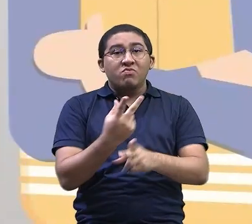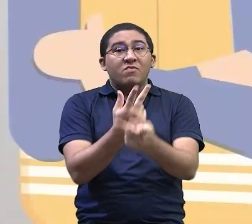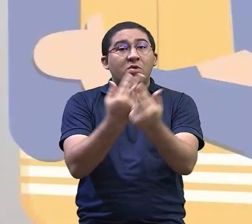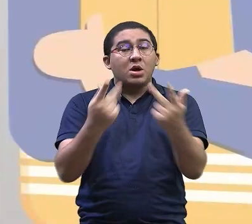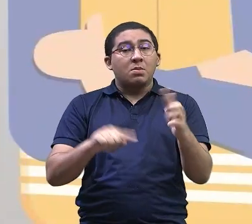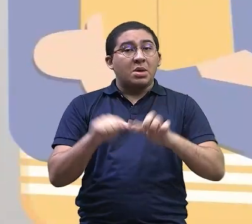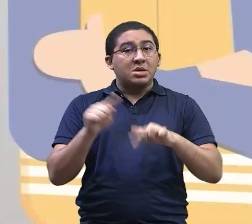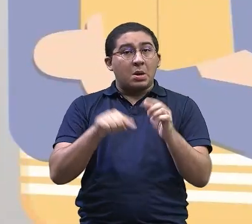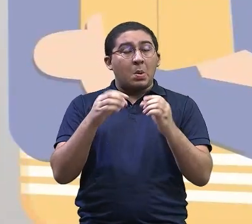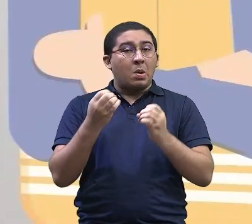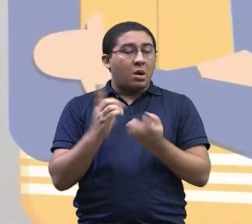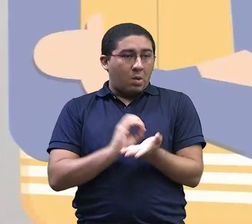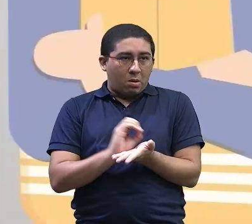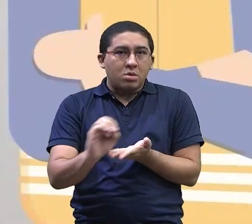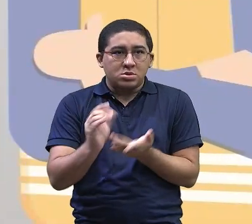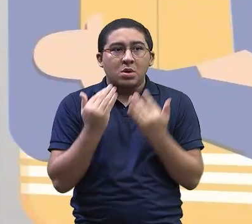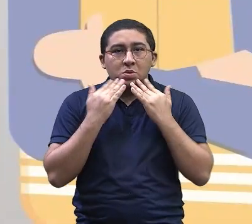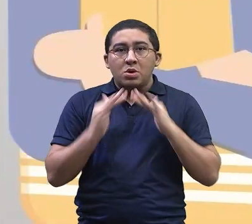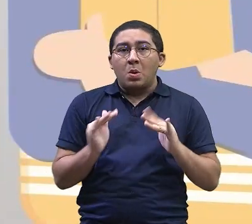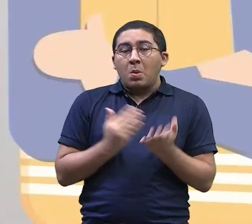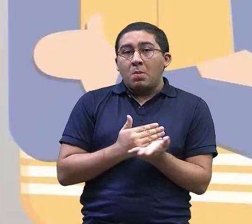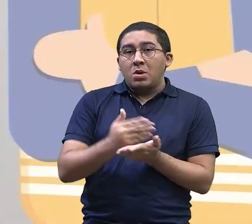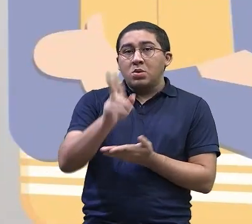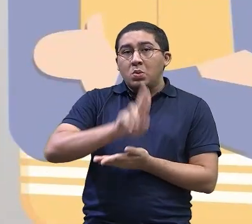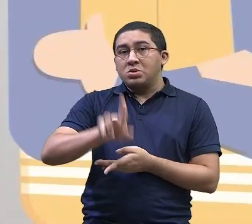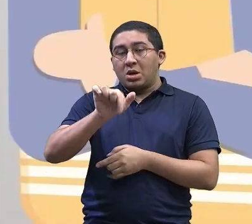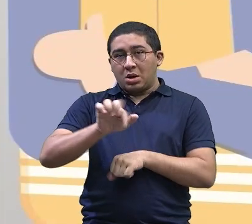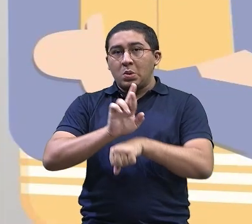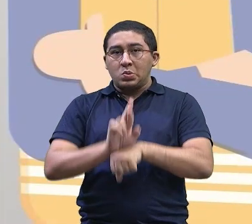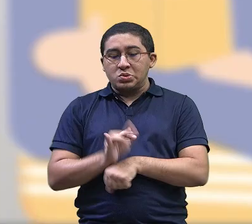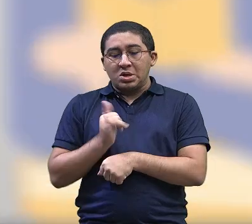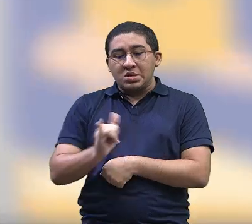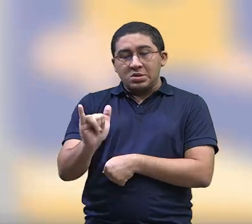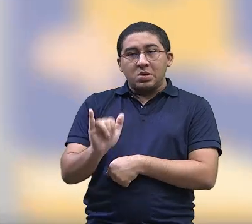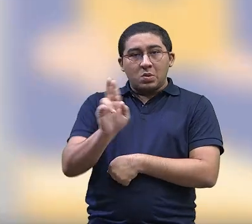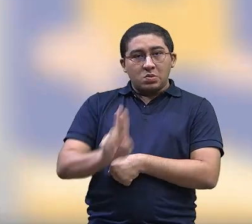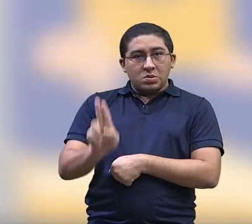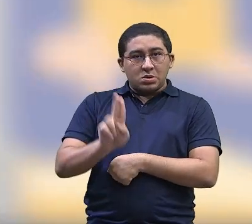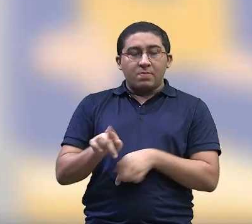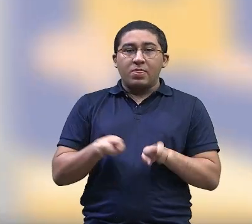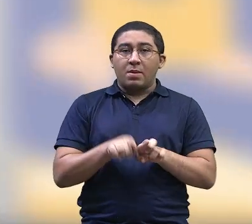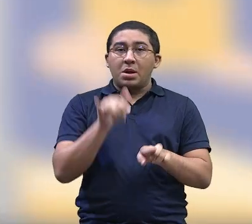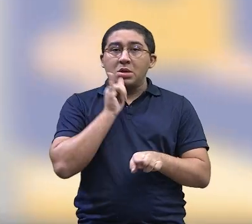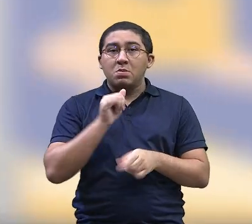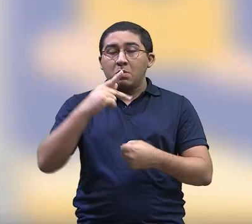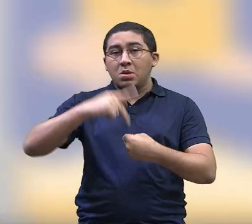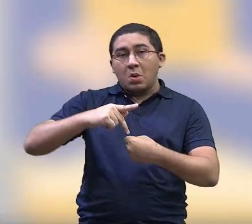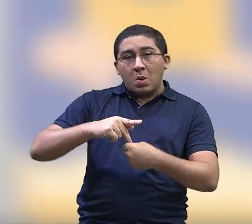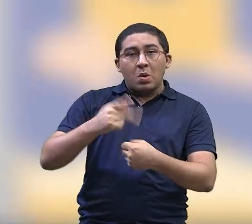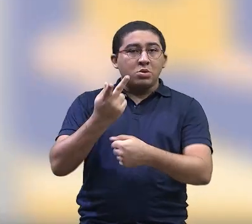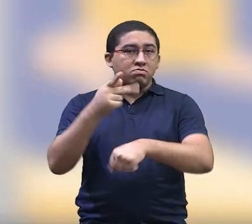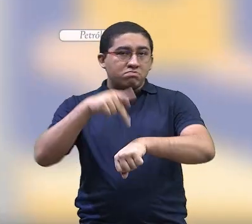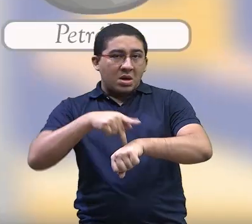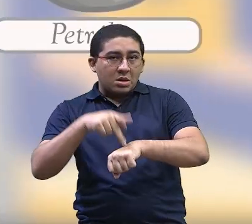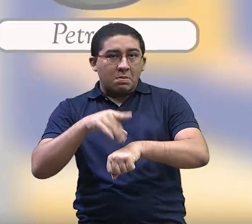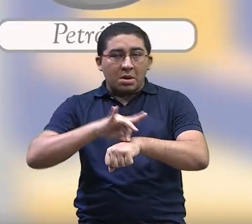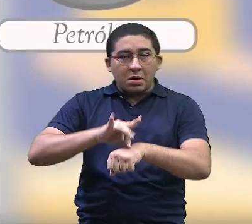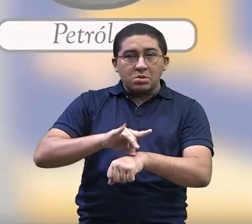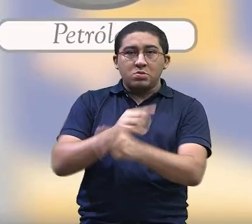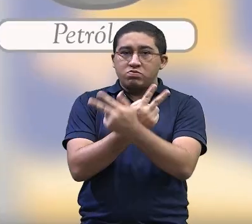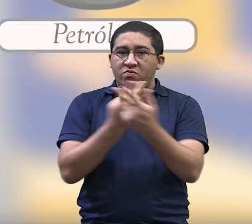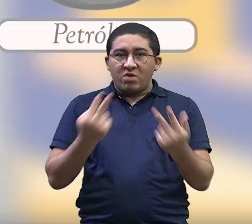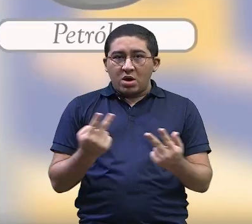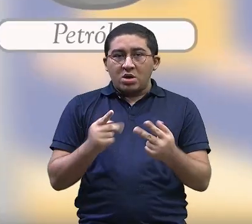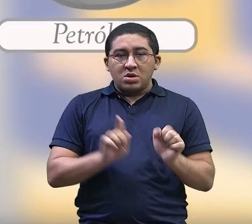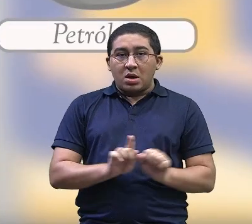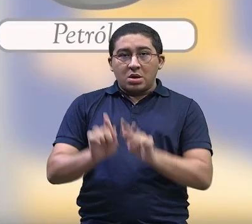materiais orgânicos que começaram a ser utilizados como importantes fontes de energia, como os combustíveis fósseis, carvão mineral, petróleo e